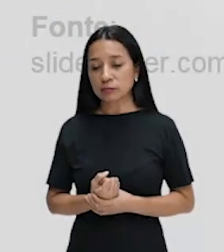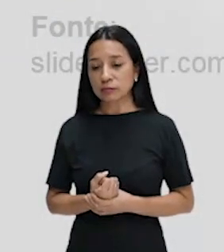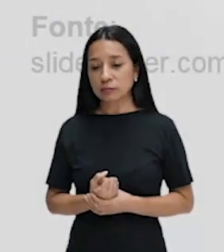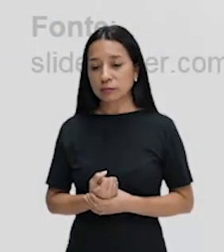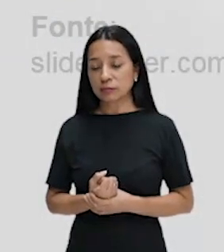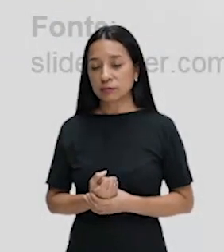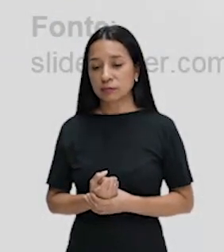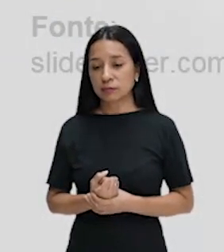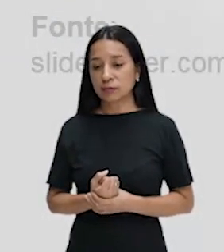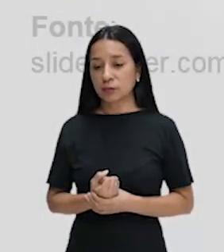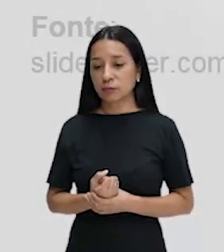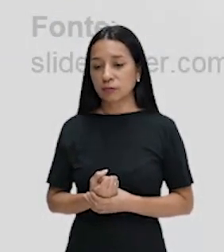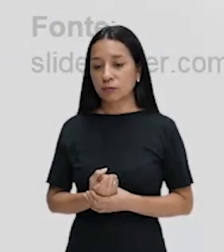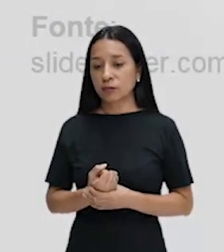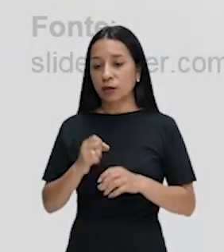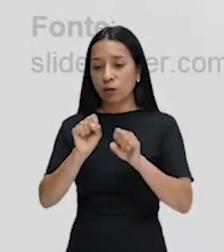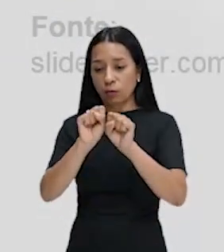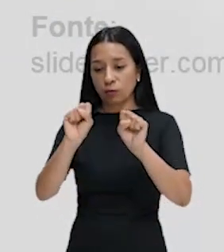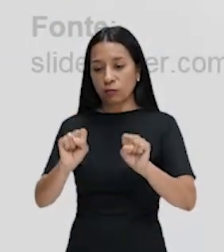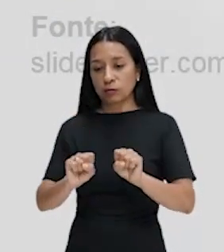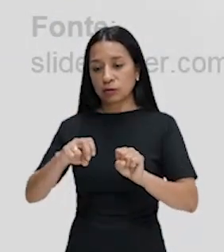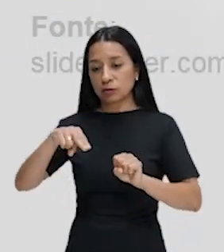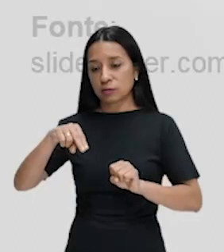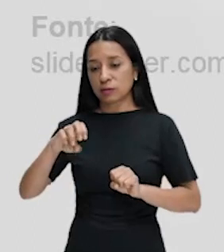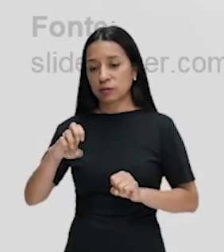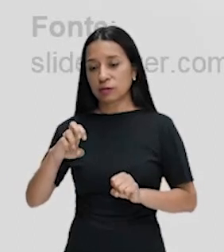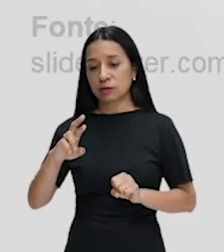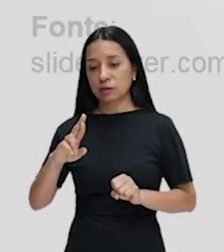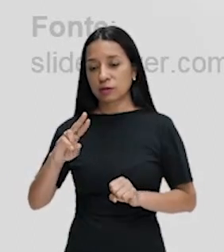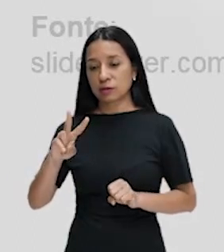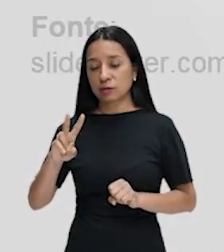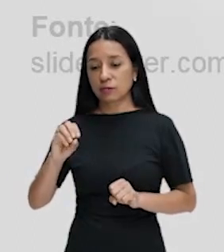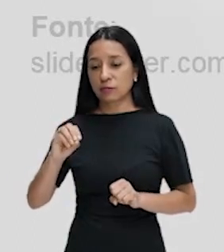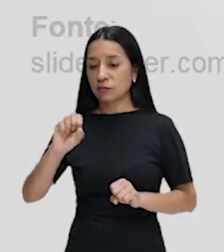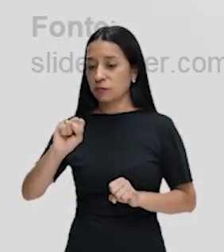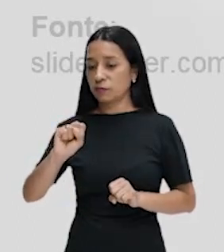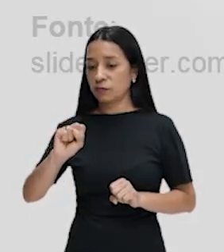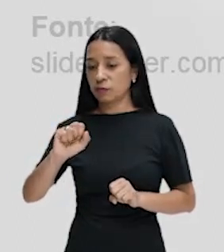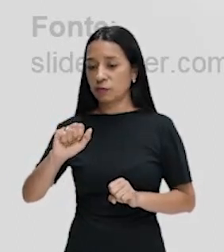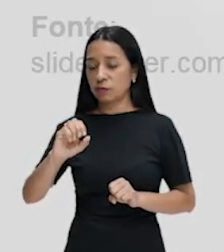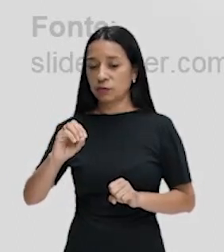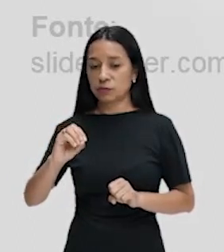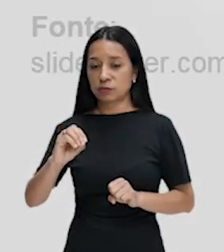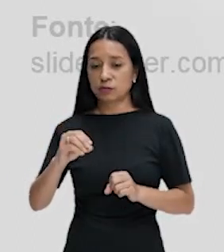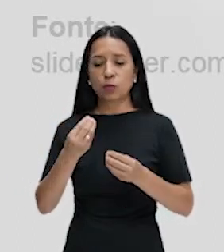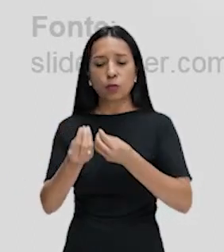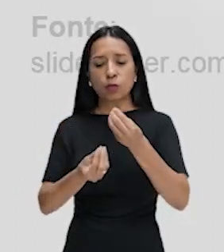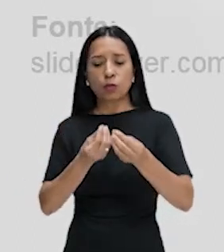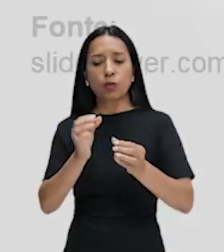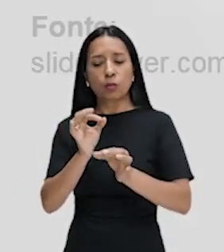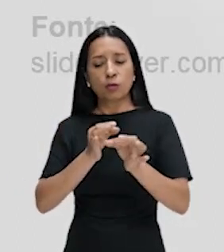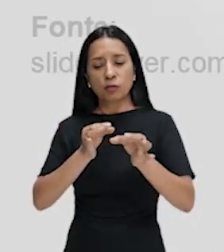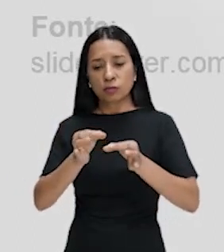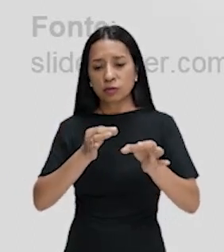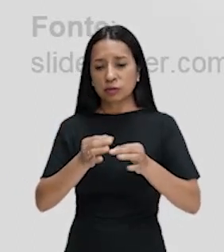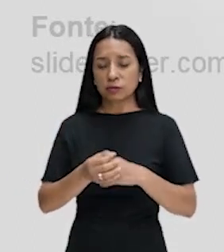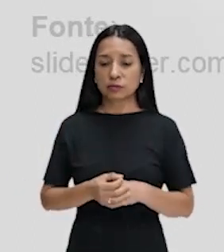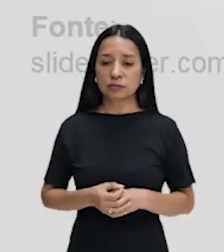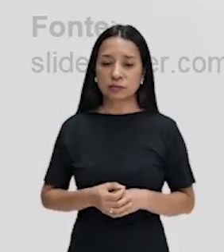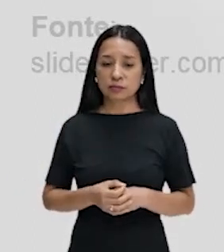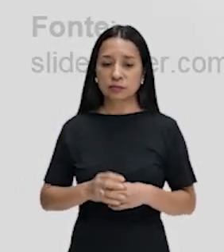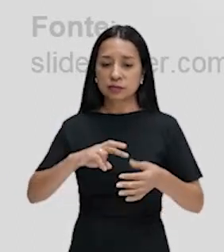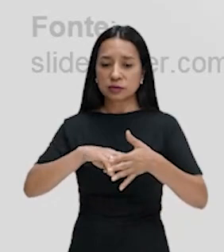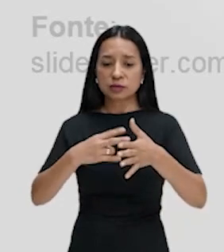animais quinidários, ele é um sistema nervoso difuso. Isso quer dizer o quê? Os neurônios desses